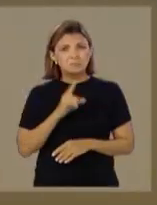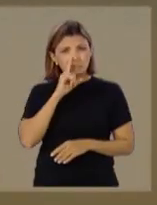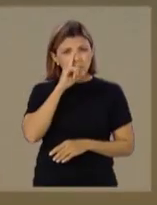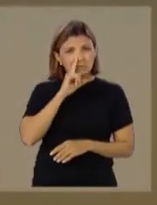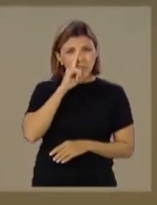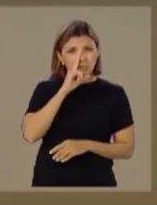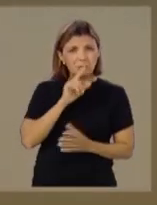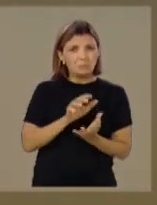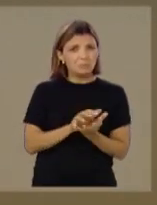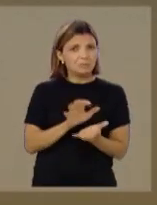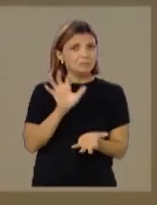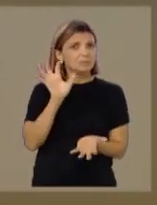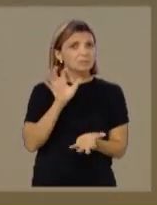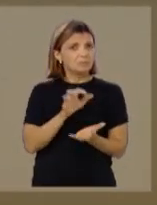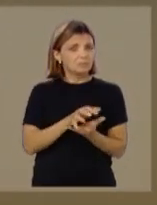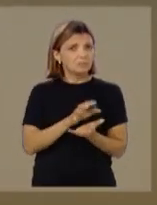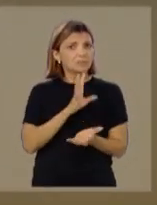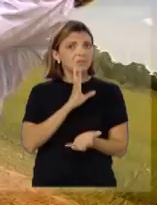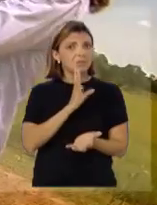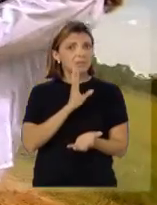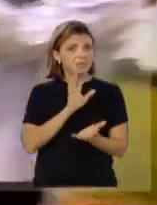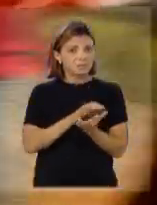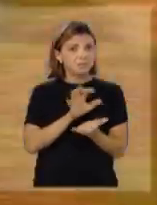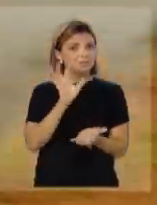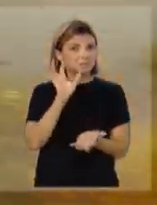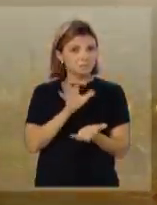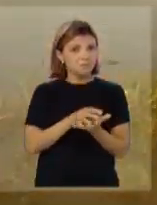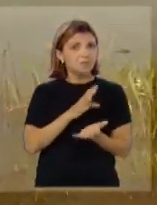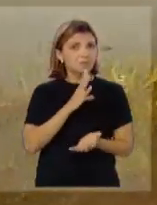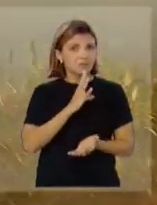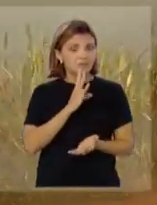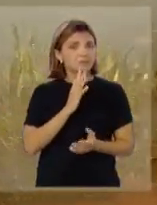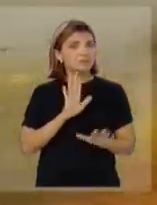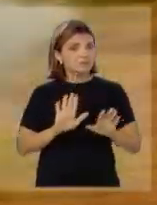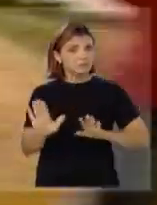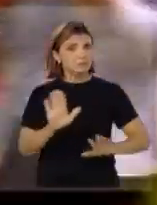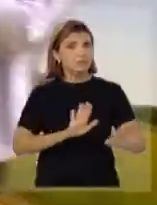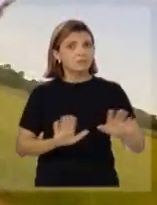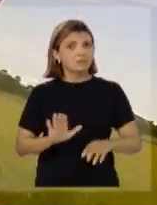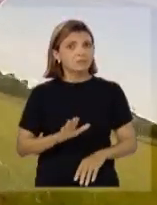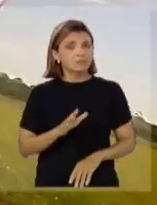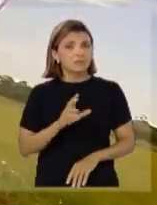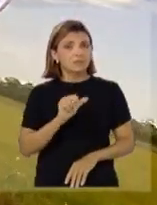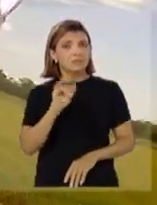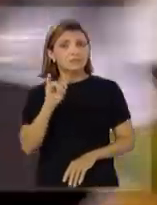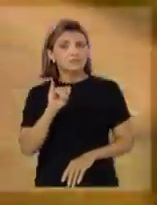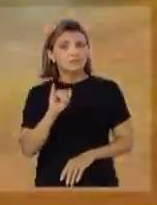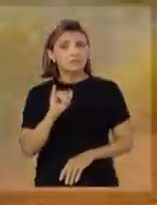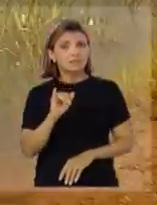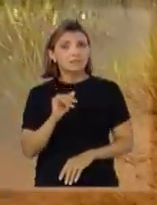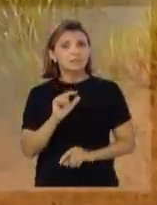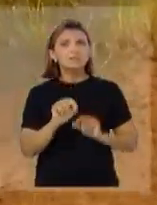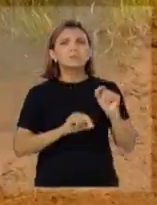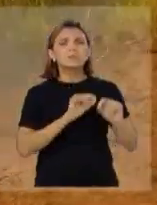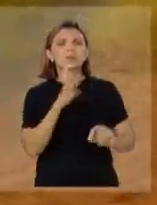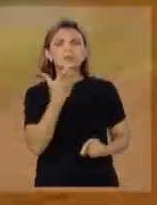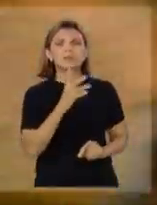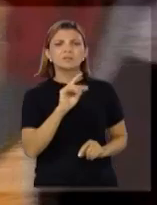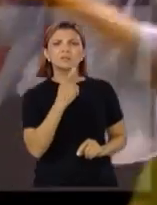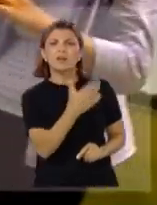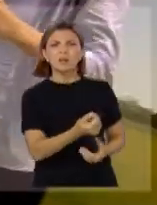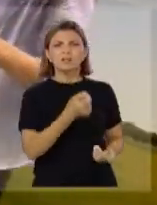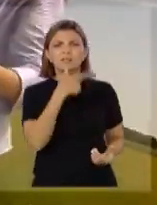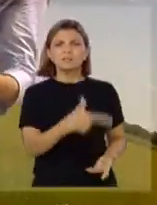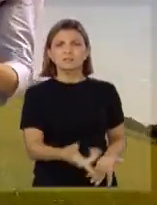piranha eu não sei, mas aquele outro bicho da boca maior. Ah, o primo da lagartixa? Quê? É a casa deles aqui, né, gente? Ai!